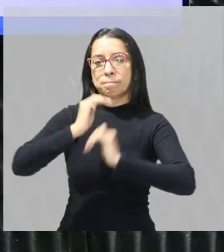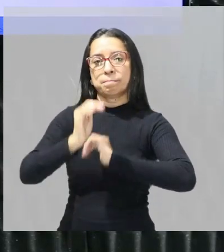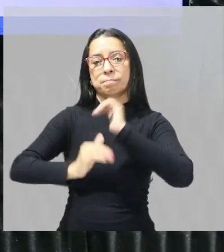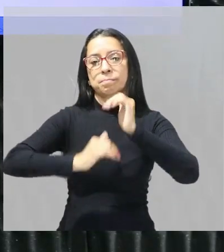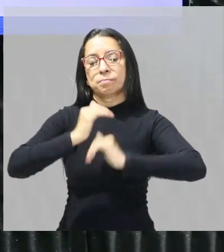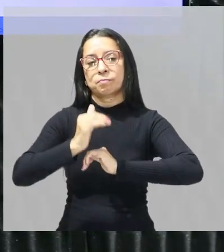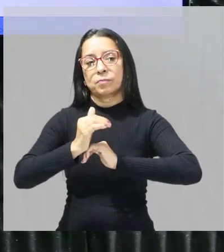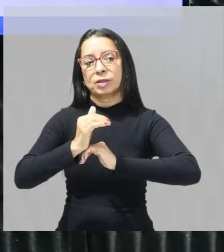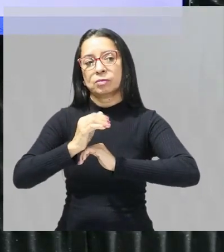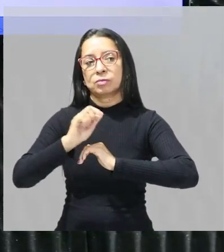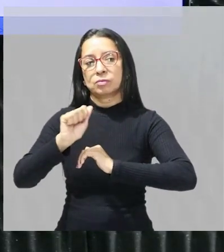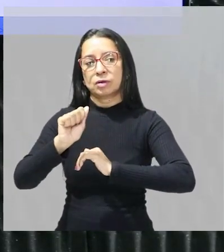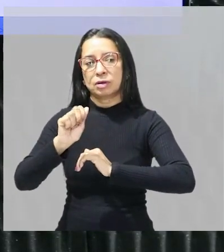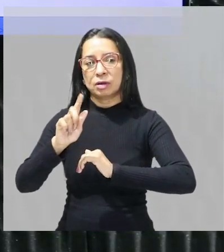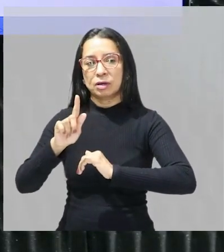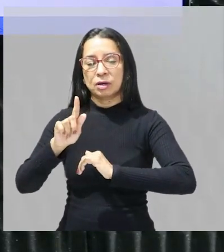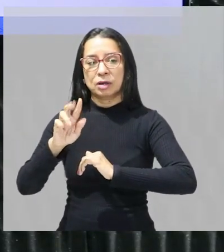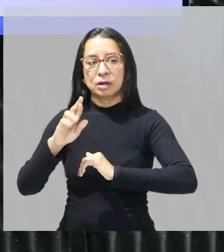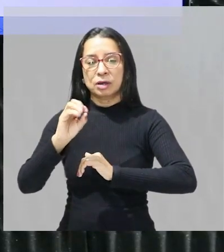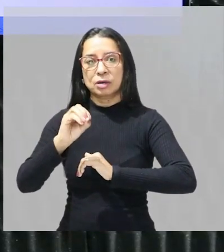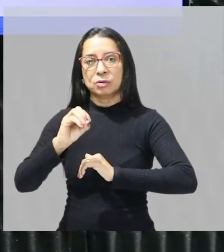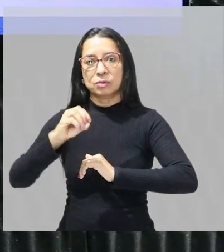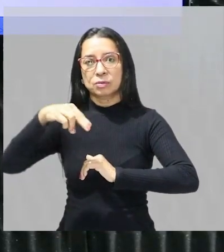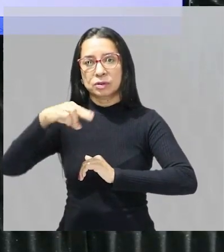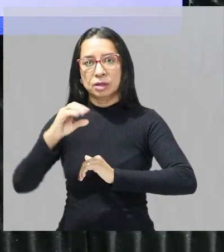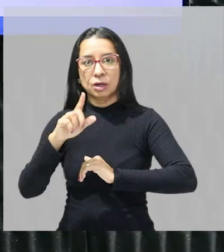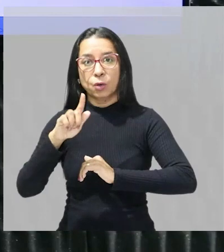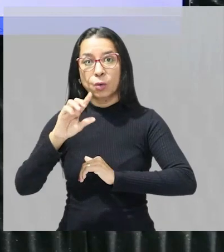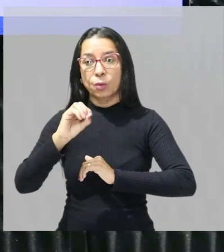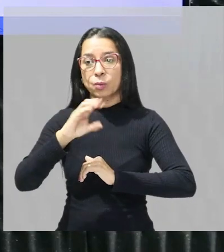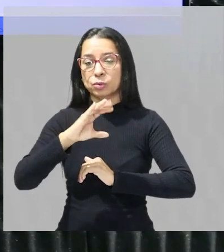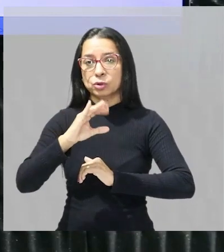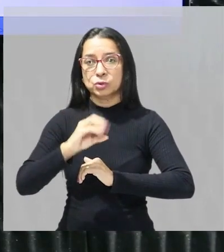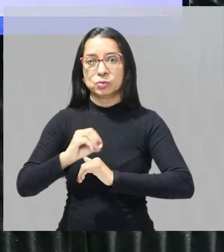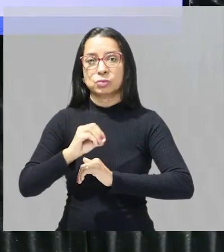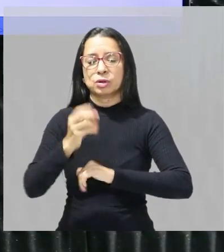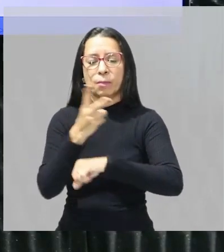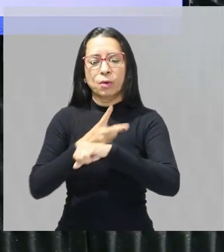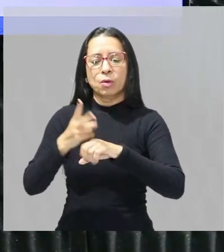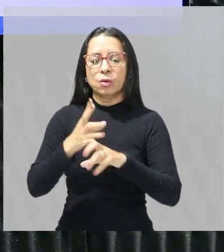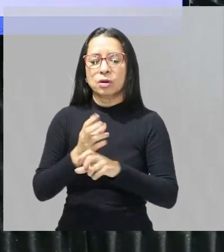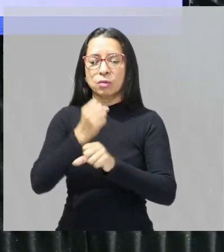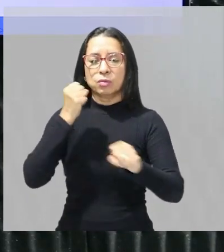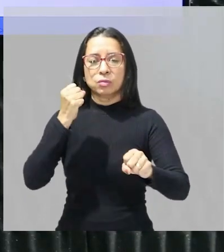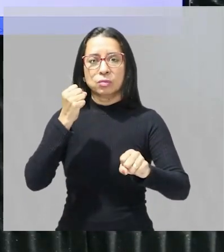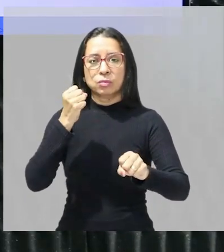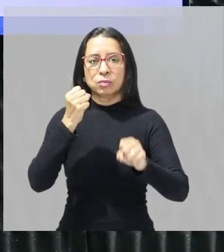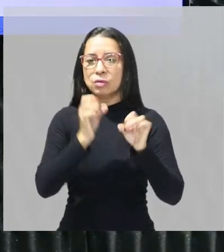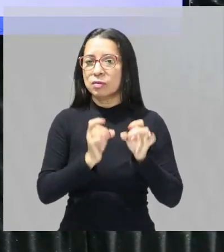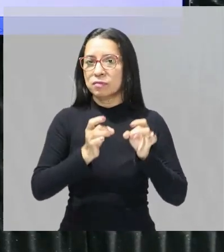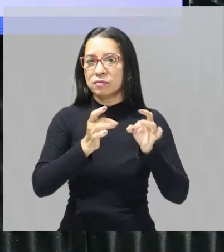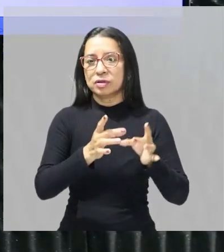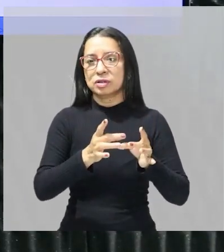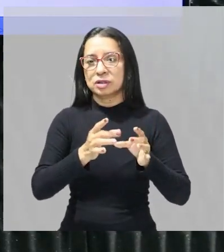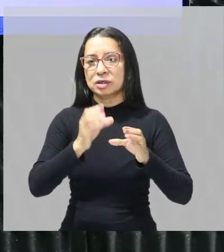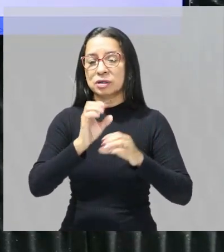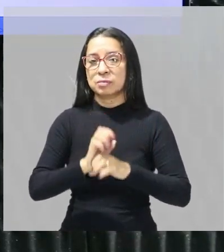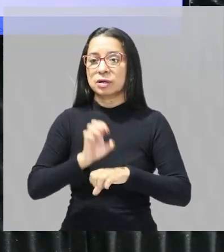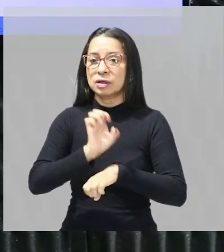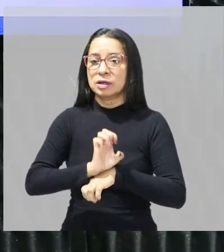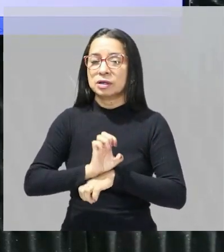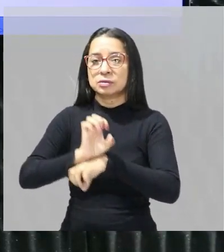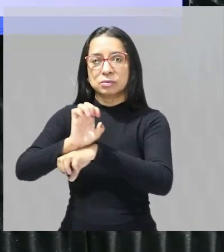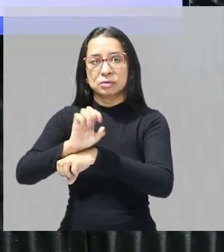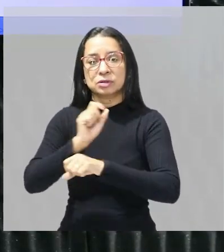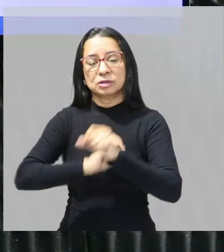do agronegócio, tá certo? Ou seja, a agricultura, a pecuária que busca aí o lucro, né? Vender, principalmente para exportação, e nesse aspecto o Brasil